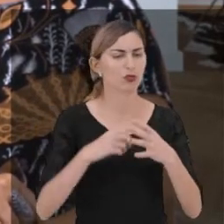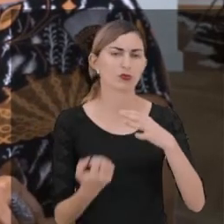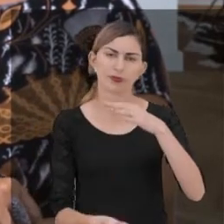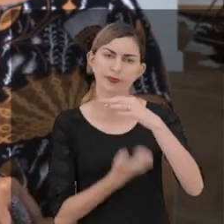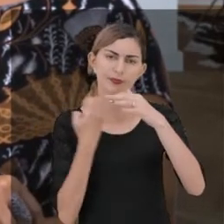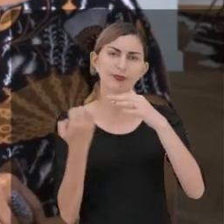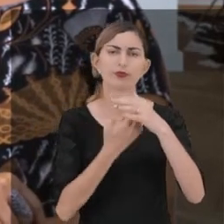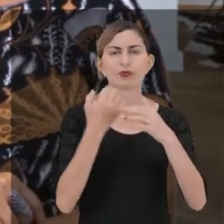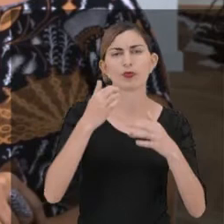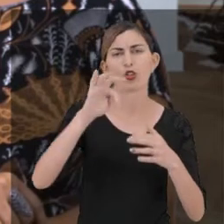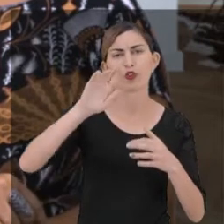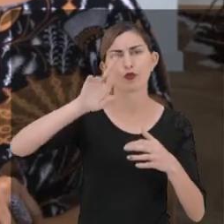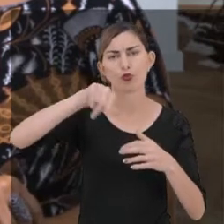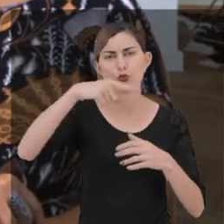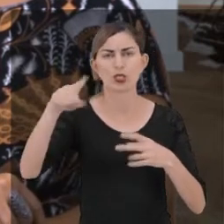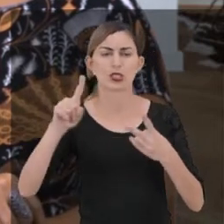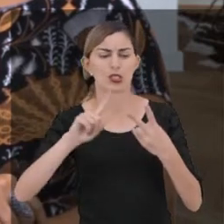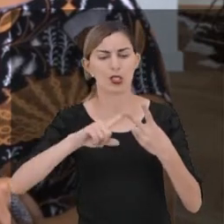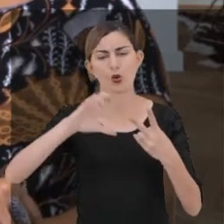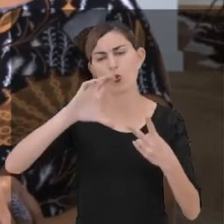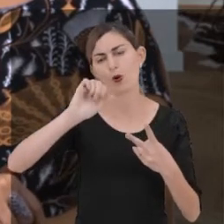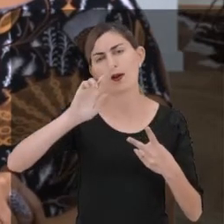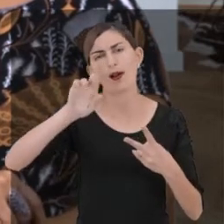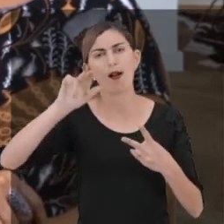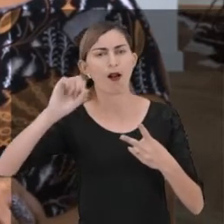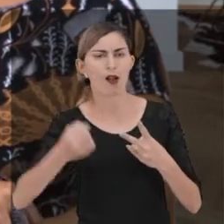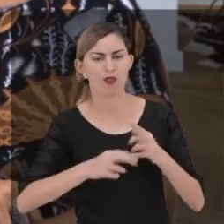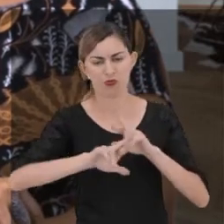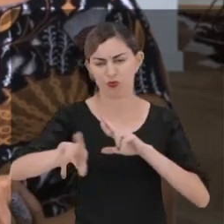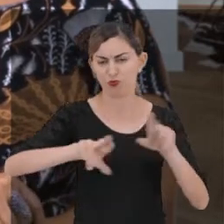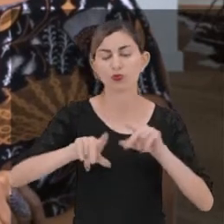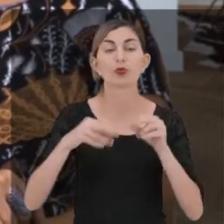empresa, funções, cargos com diferentes funções?